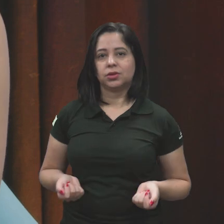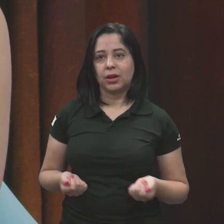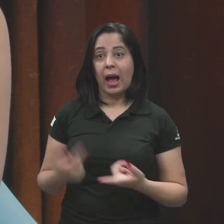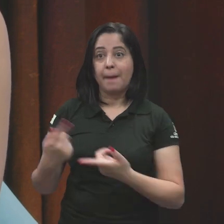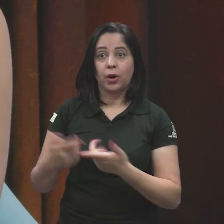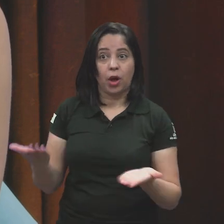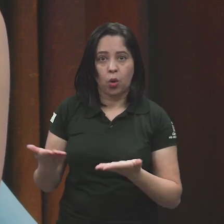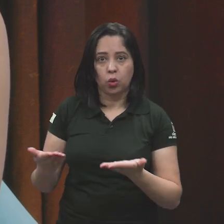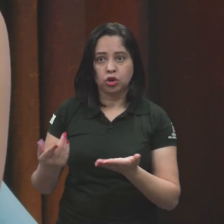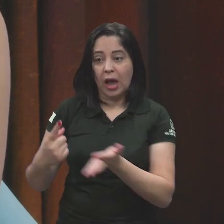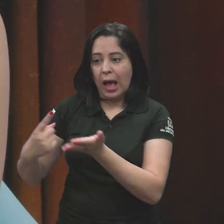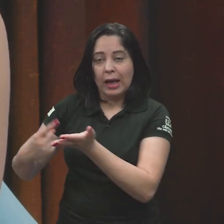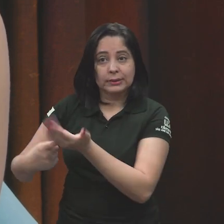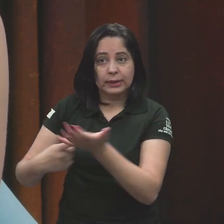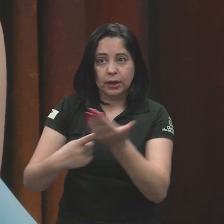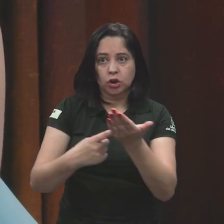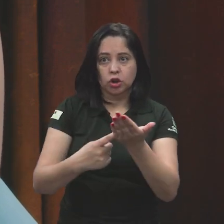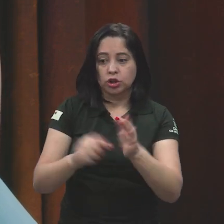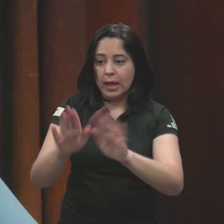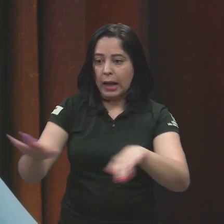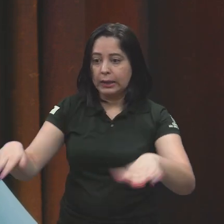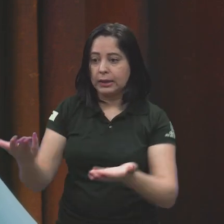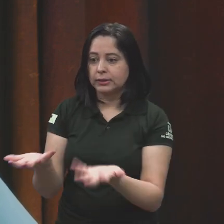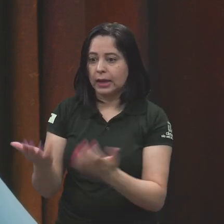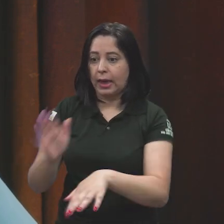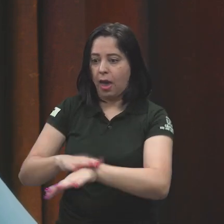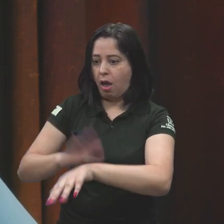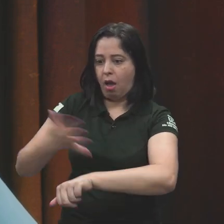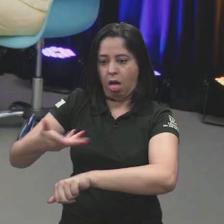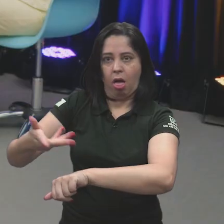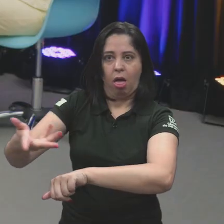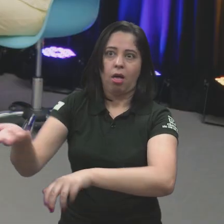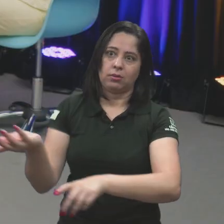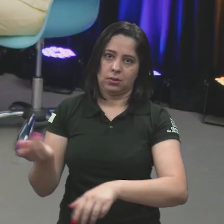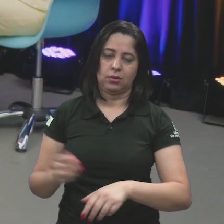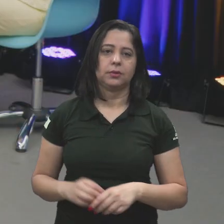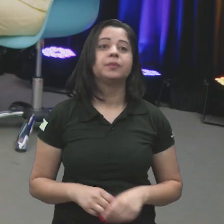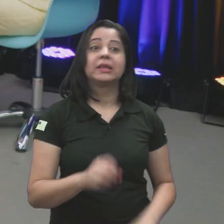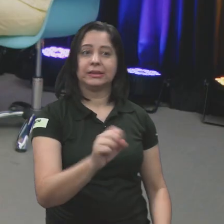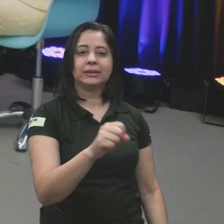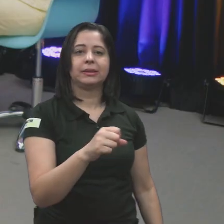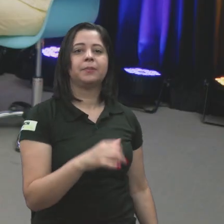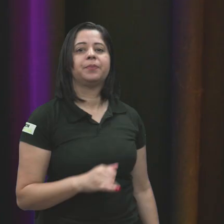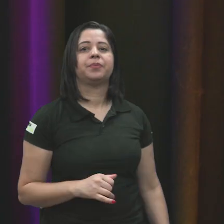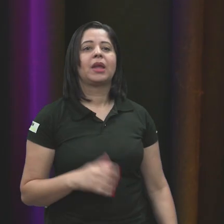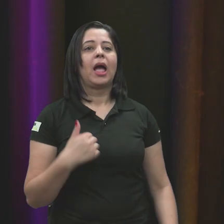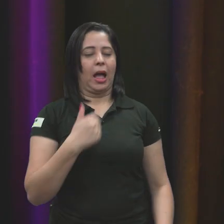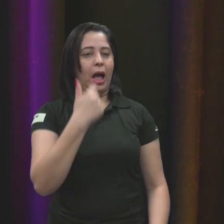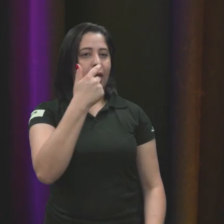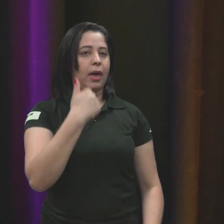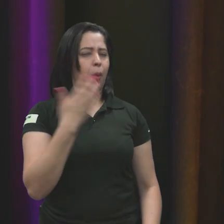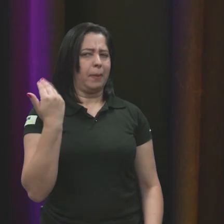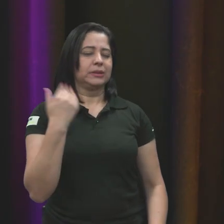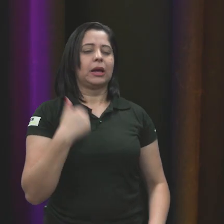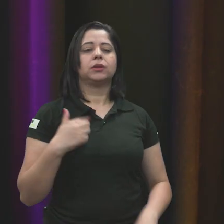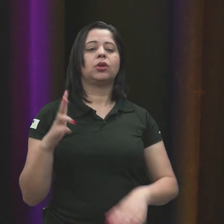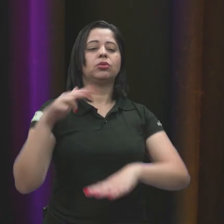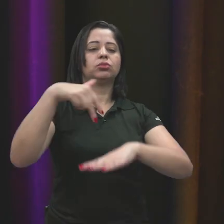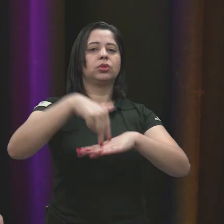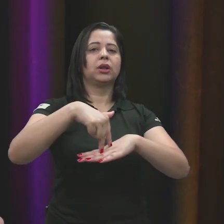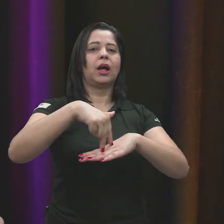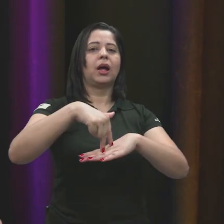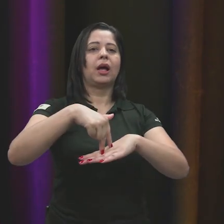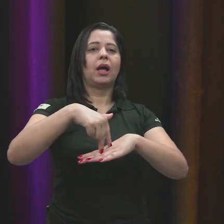a ser rápida, né? Querer a resposta pronta, né? Por exemplo, uma vez eu fui apresentar para as crianças e aí teve